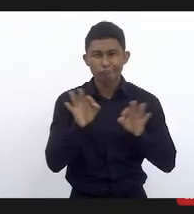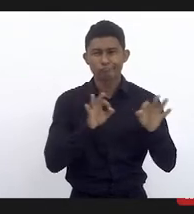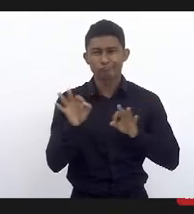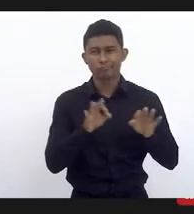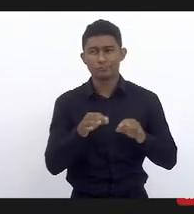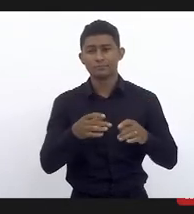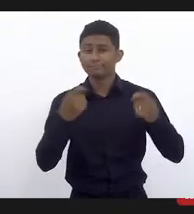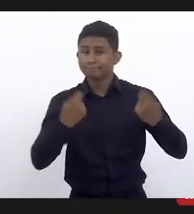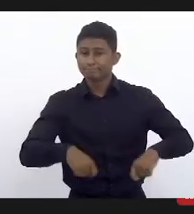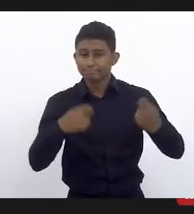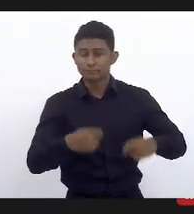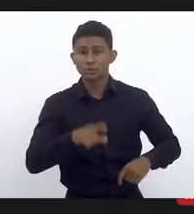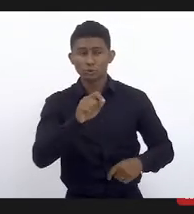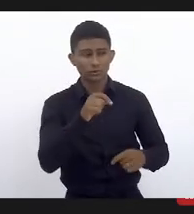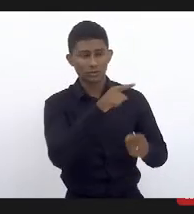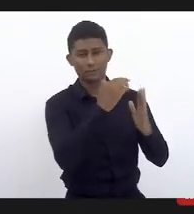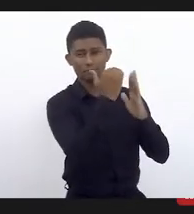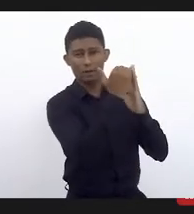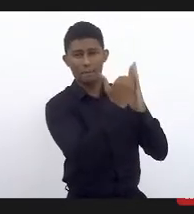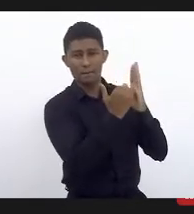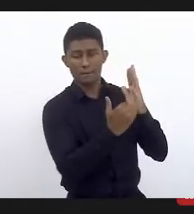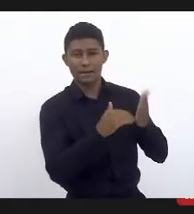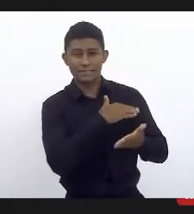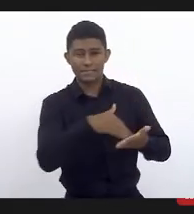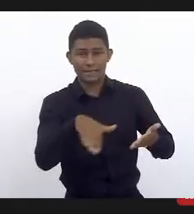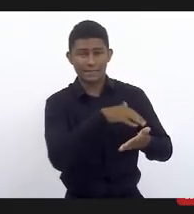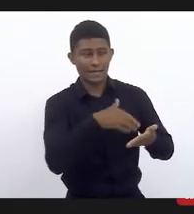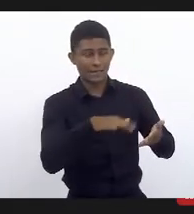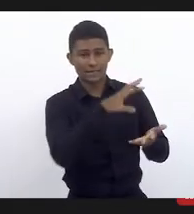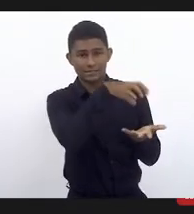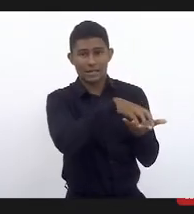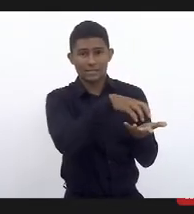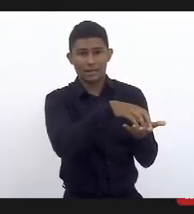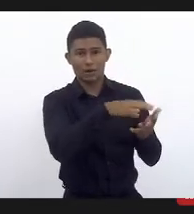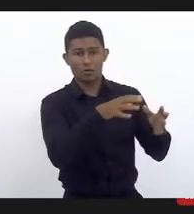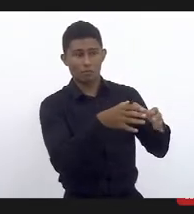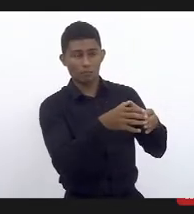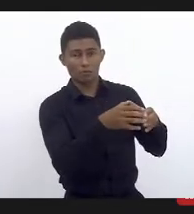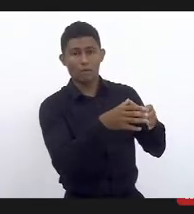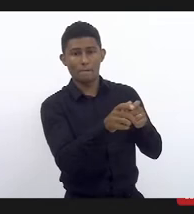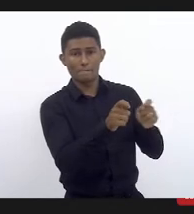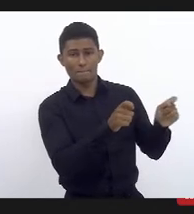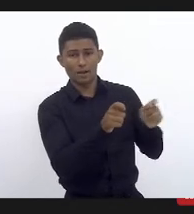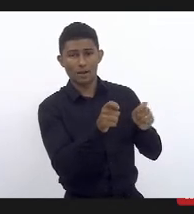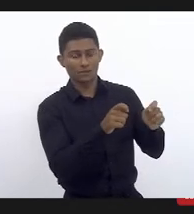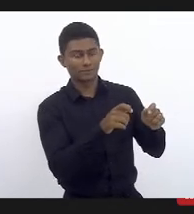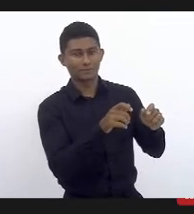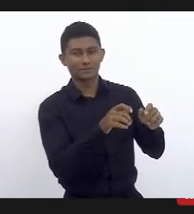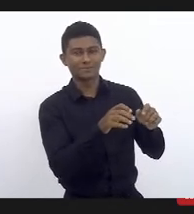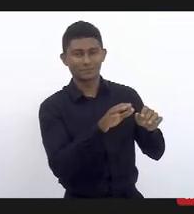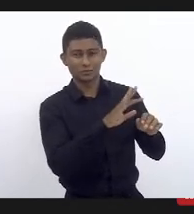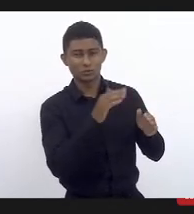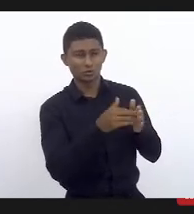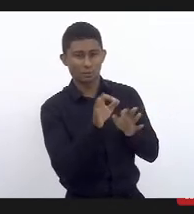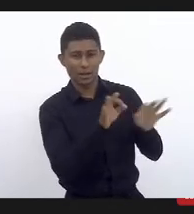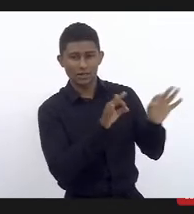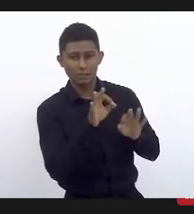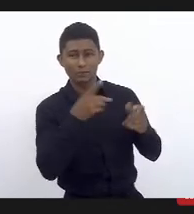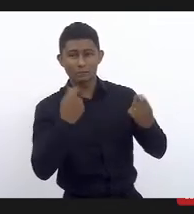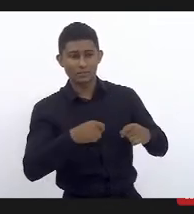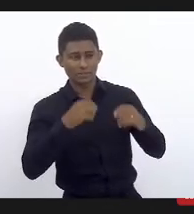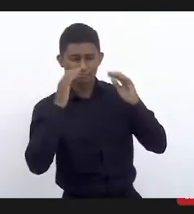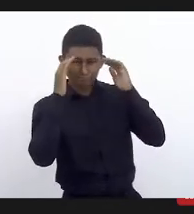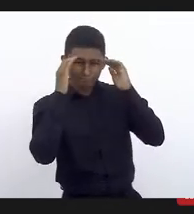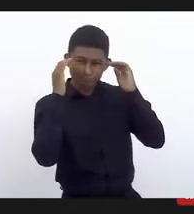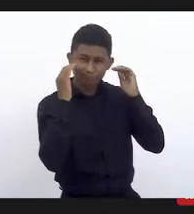seguindo as orientações centrais da Secretaria de Planejamento, que define o planejamento do Estado como um todo. Né?